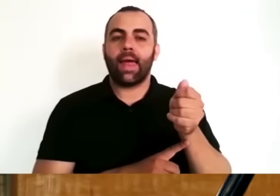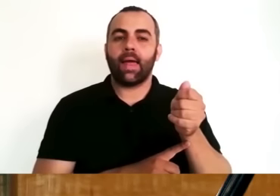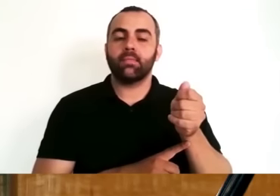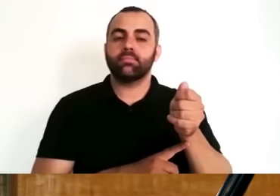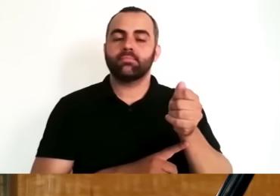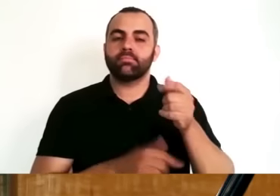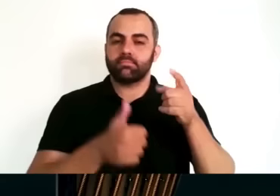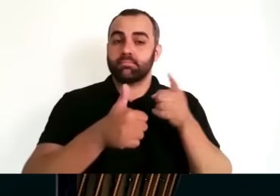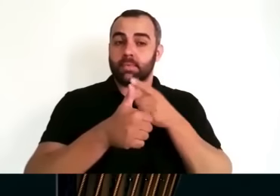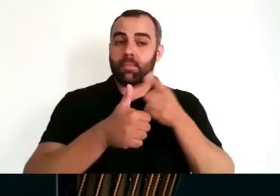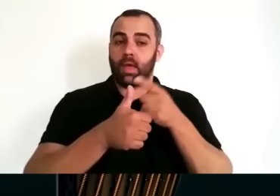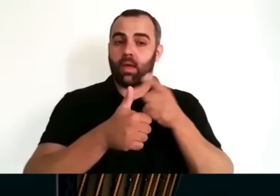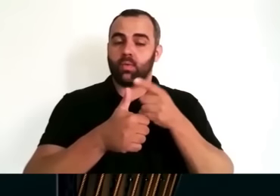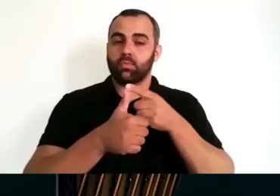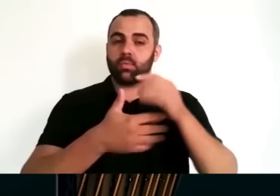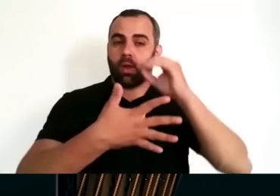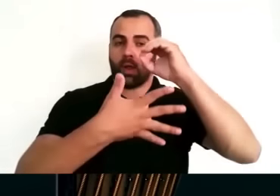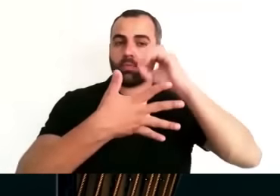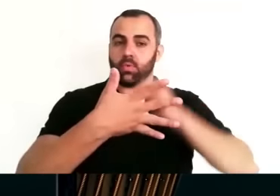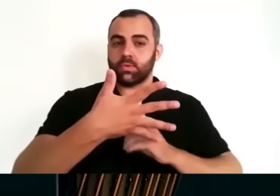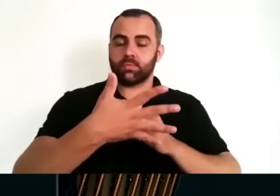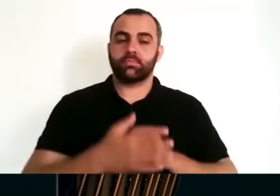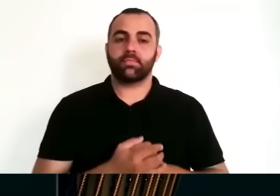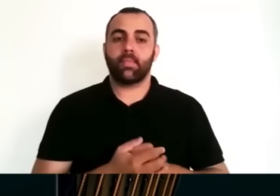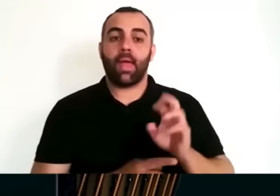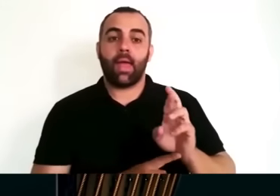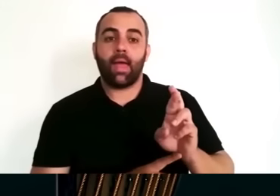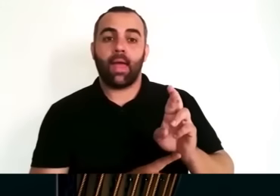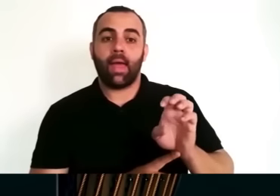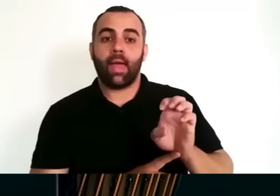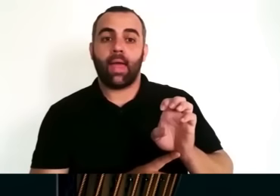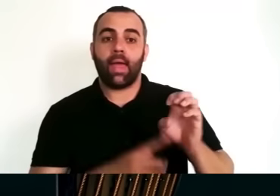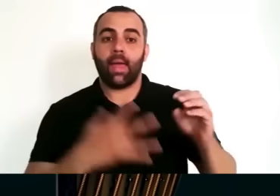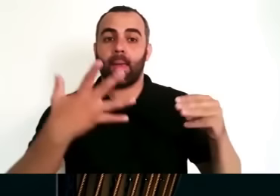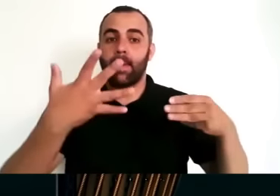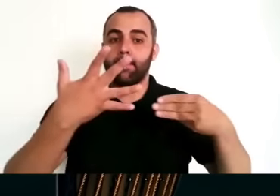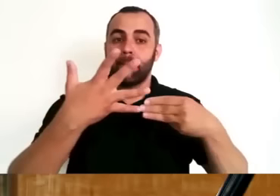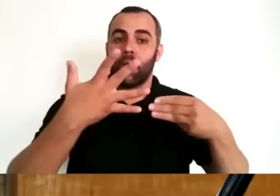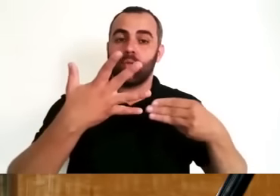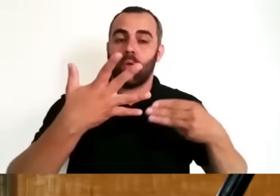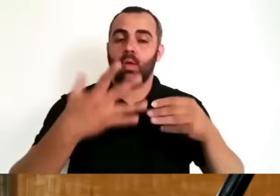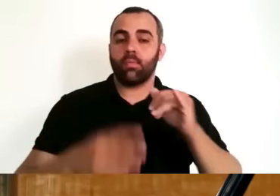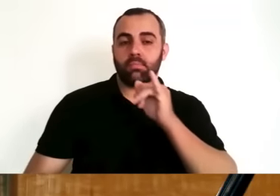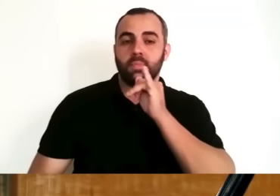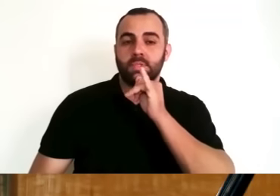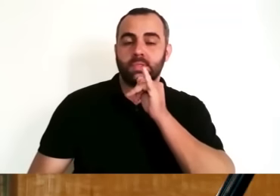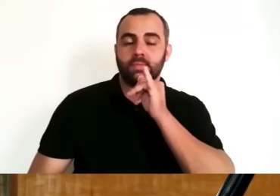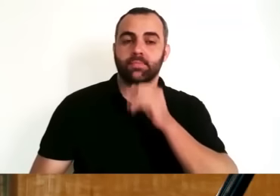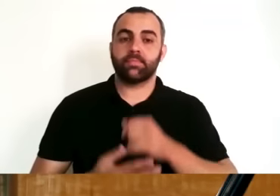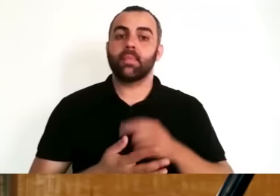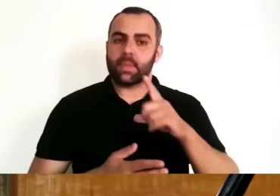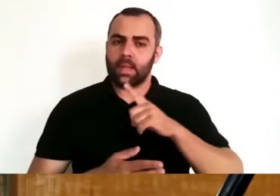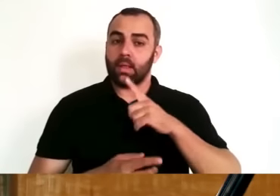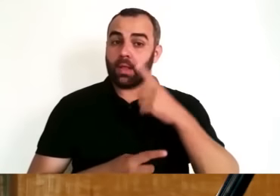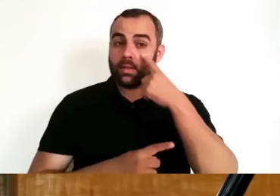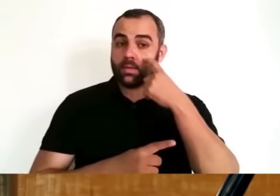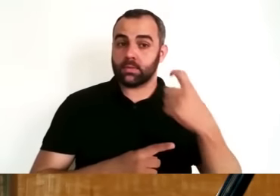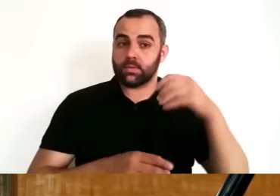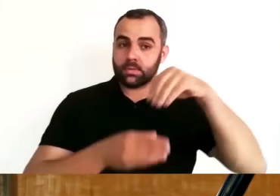a primeira que eu harmonizei, um Ré menor, por exemplo. Mas tem uma coisa interessante também dentro